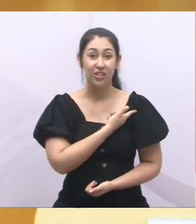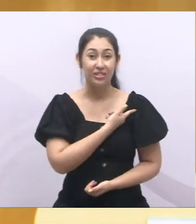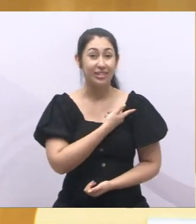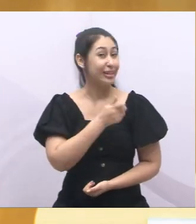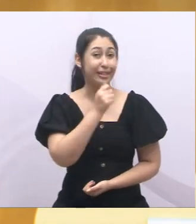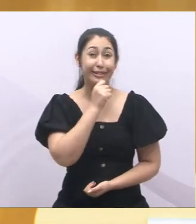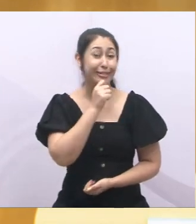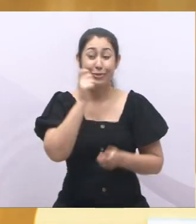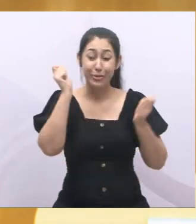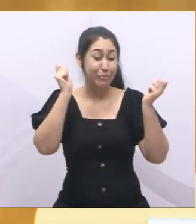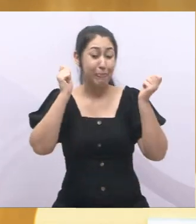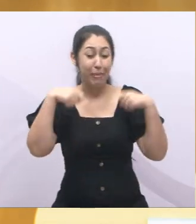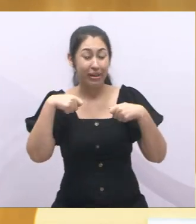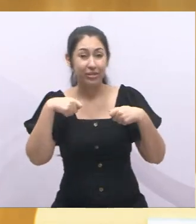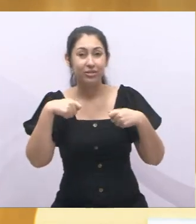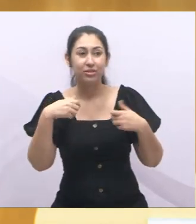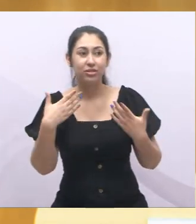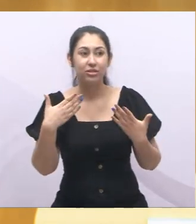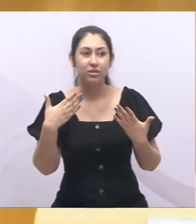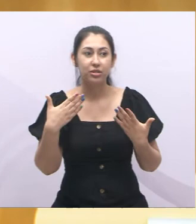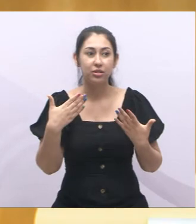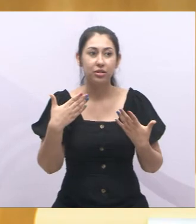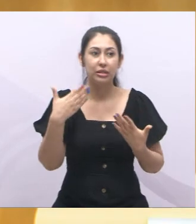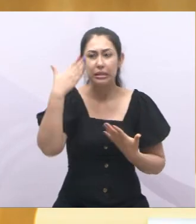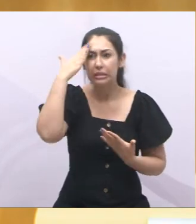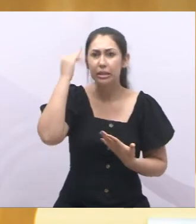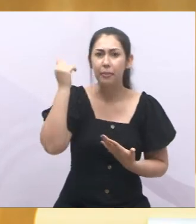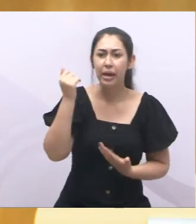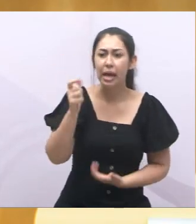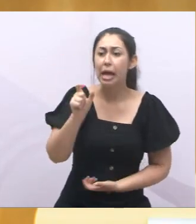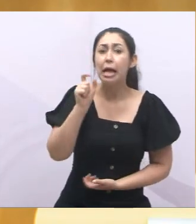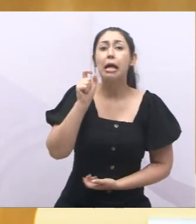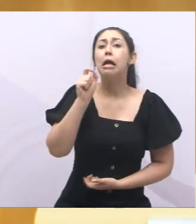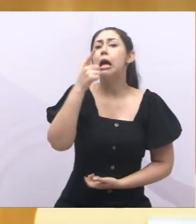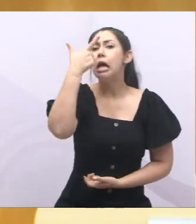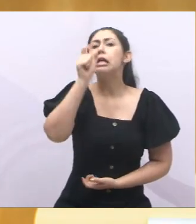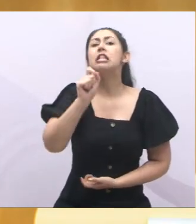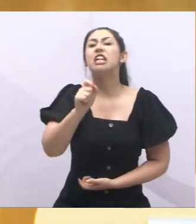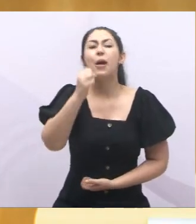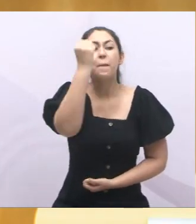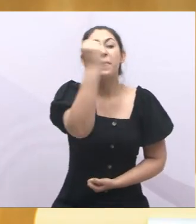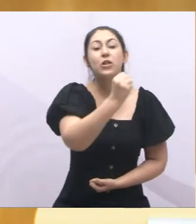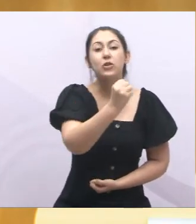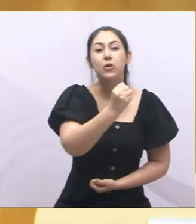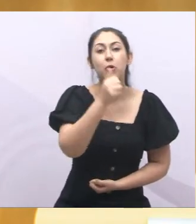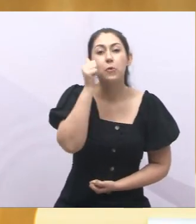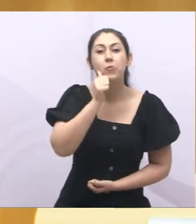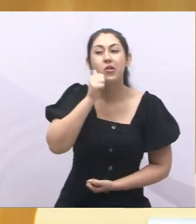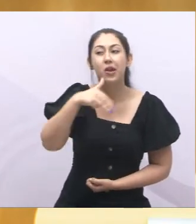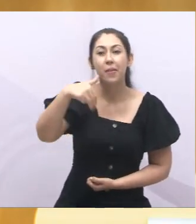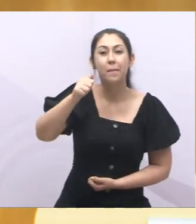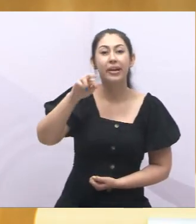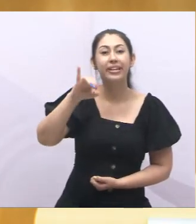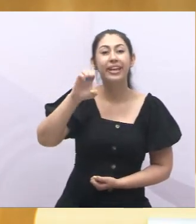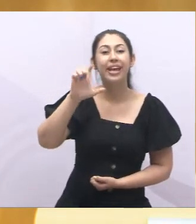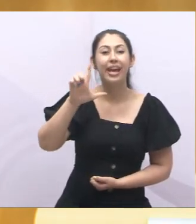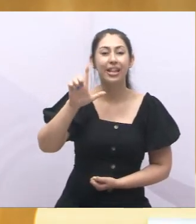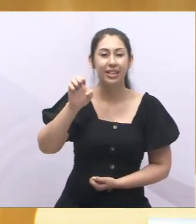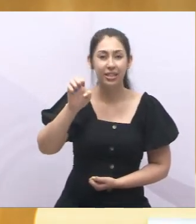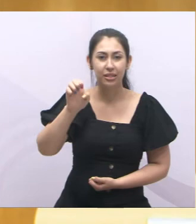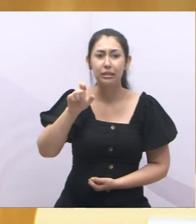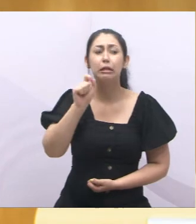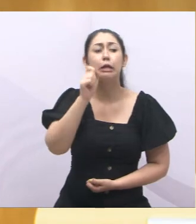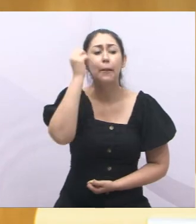sequer de saber quem matou Marielle. E não somos capazes ainda sequer